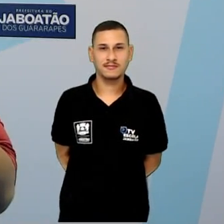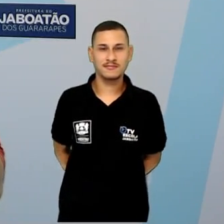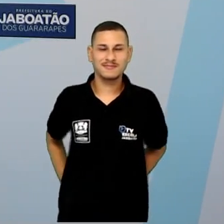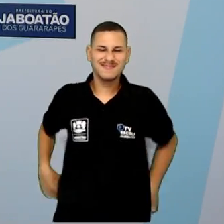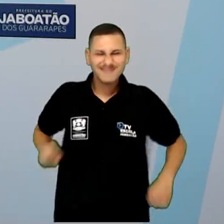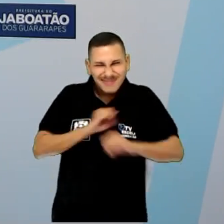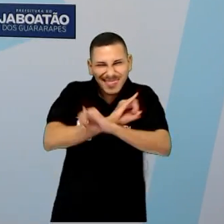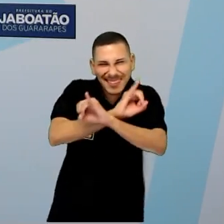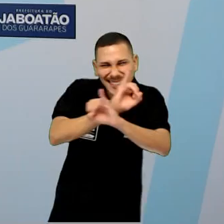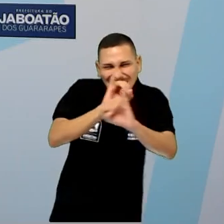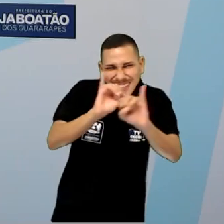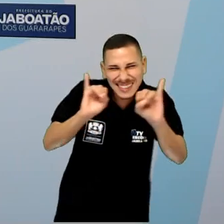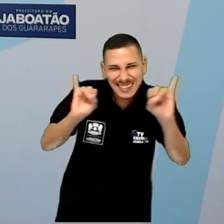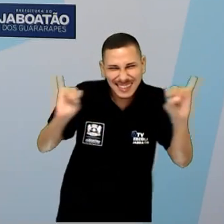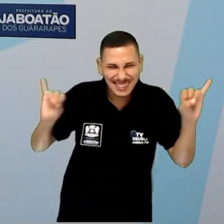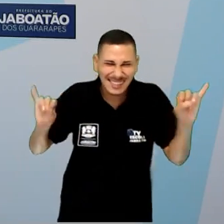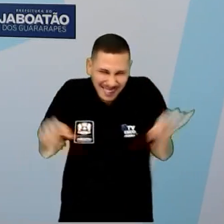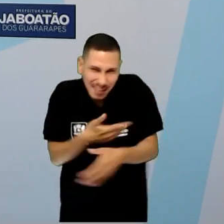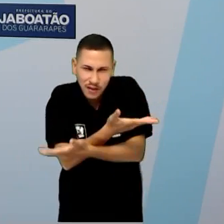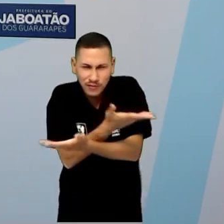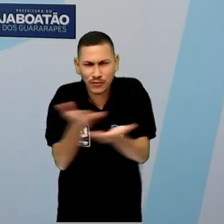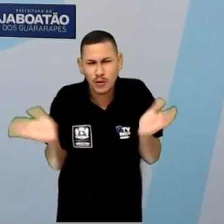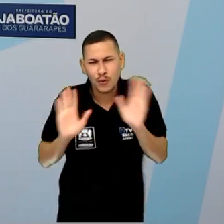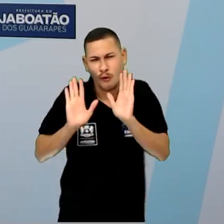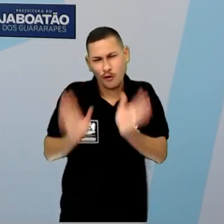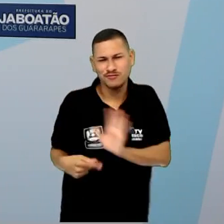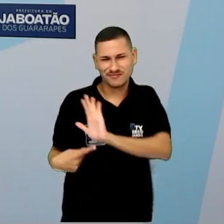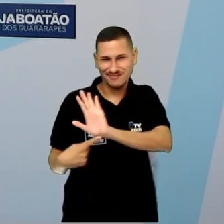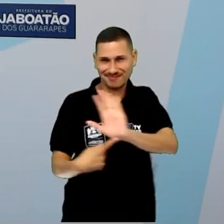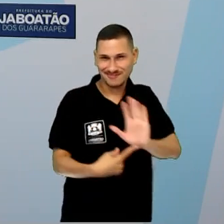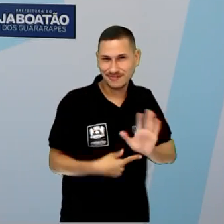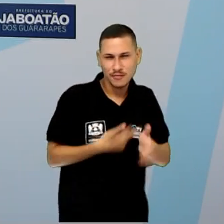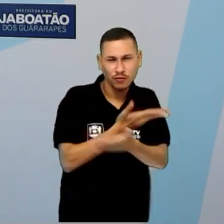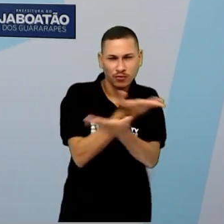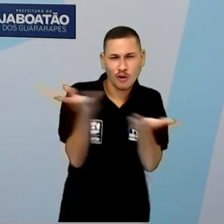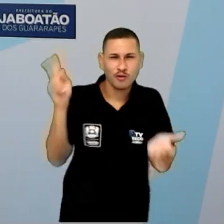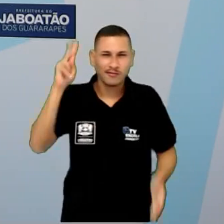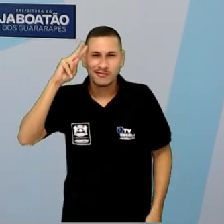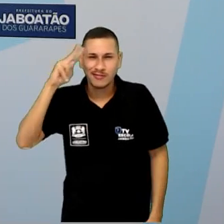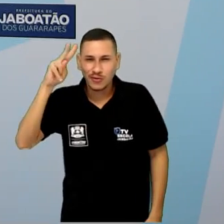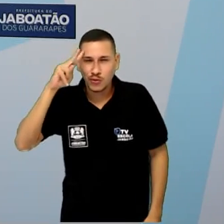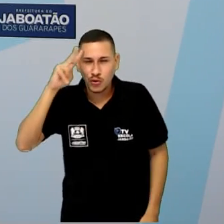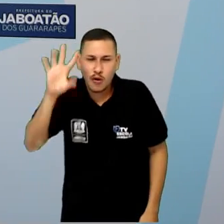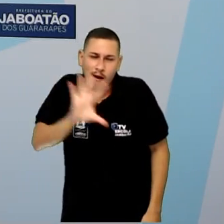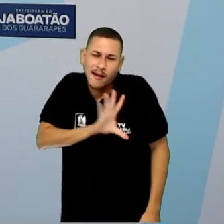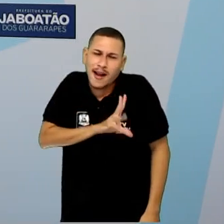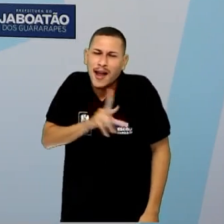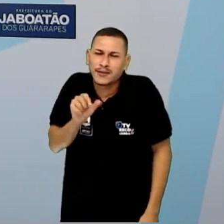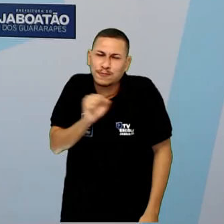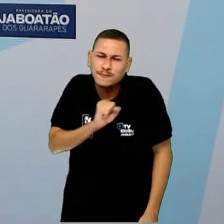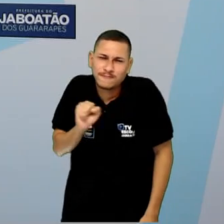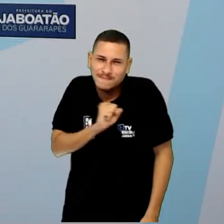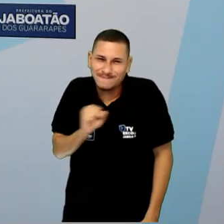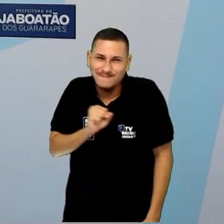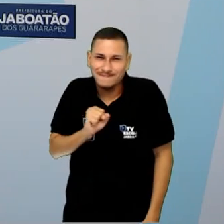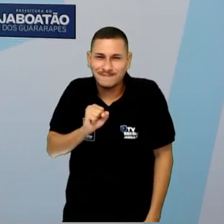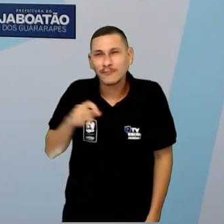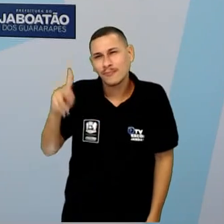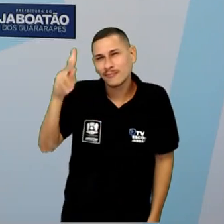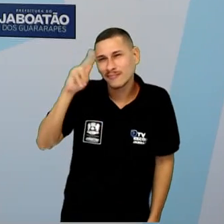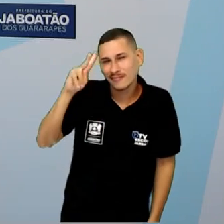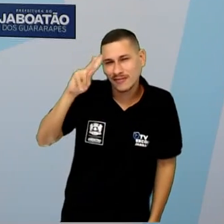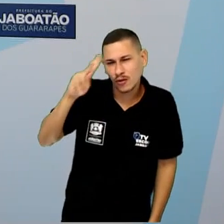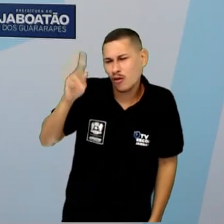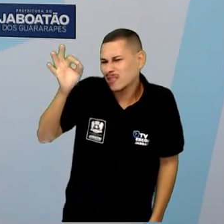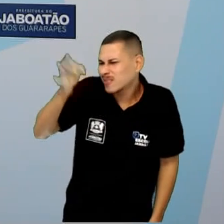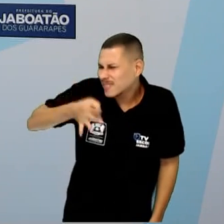Oi, minha gente! Hoje eu trouxe para vocês uma história que eu adoro. Uma história que eu